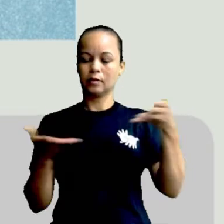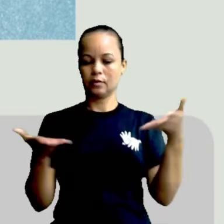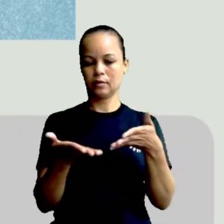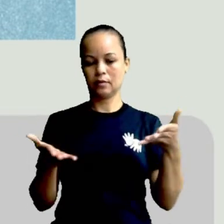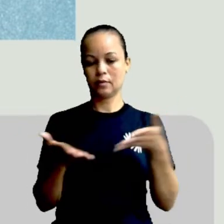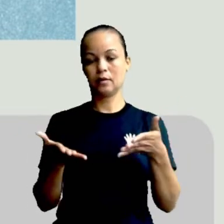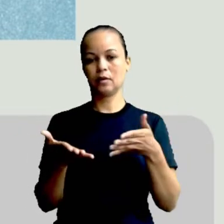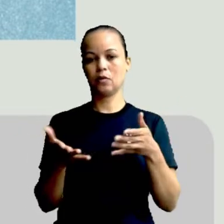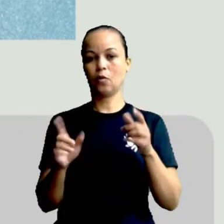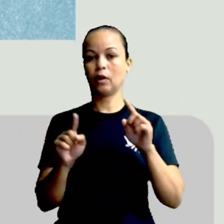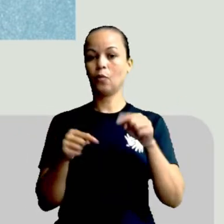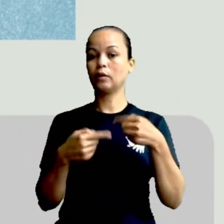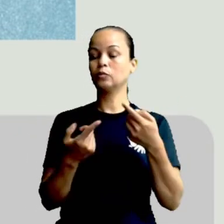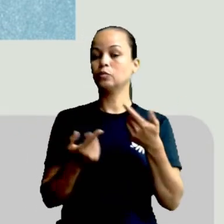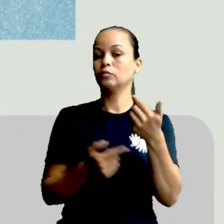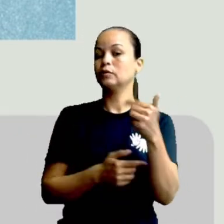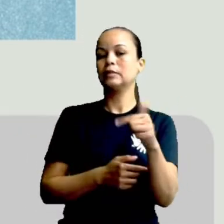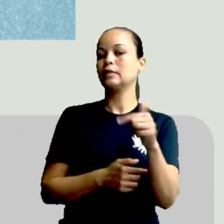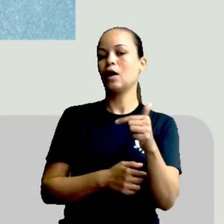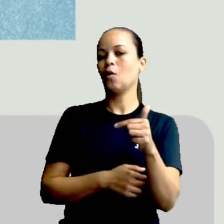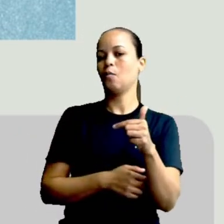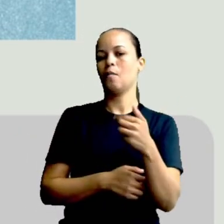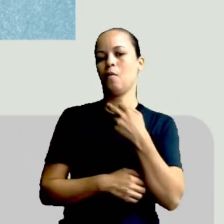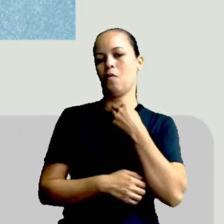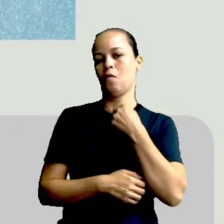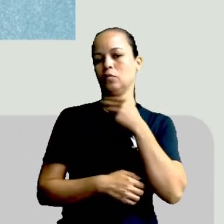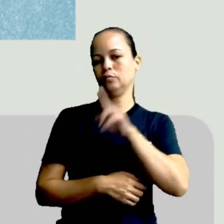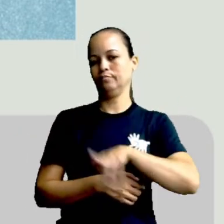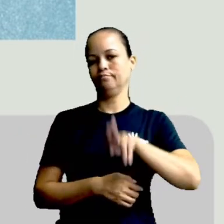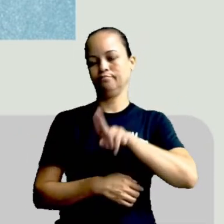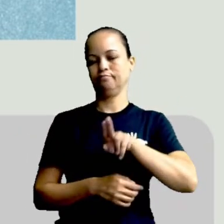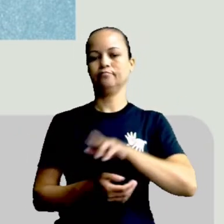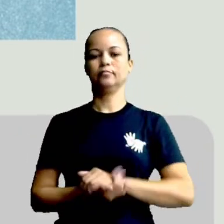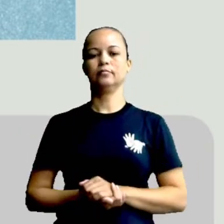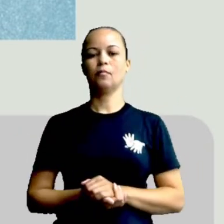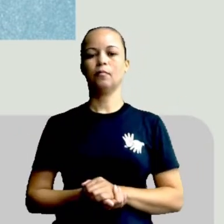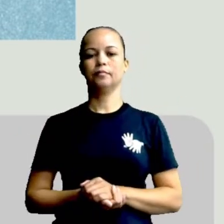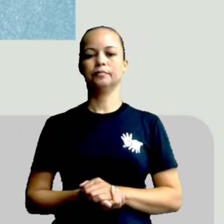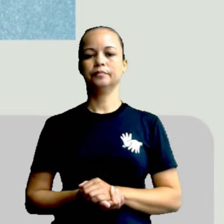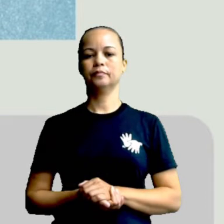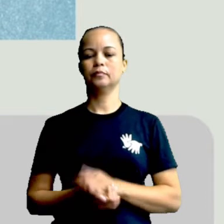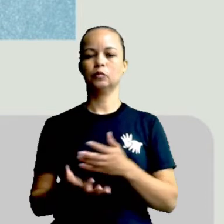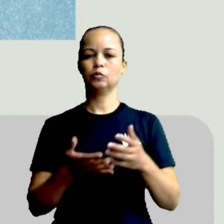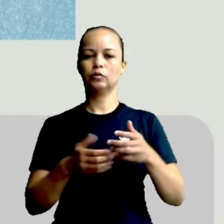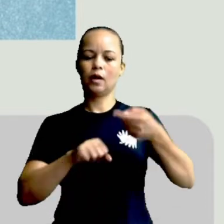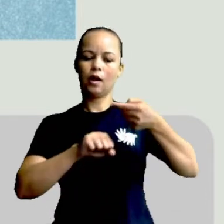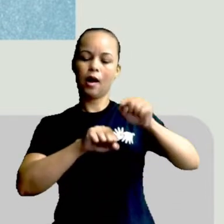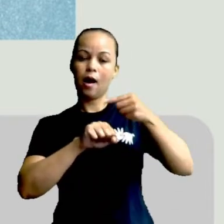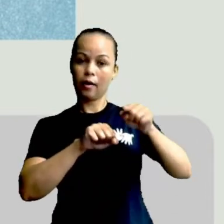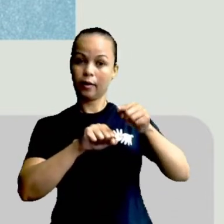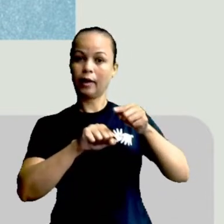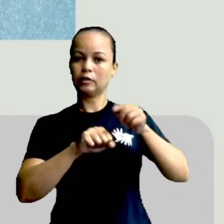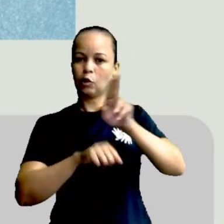agora é quando não devemos usar não se usa crase em palavras repetidas